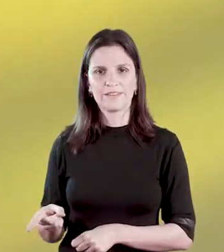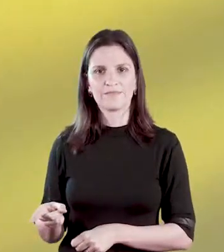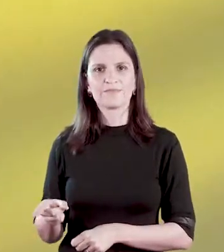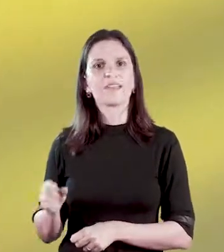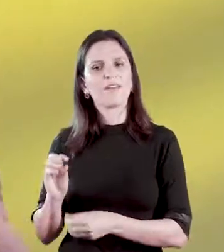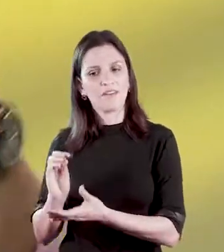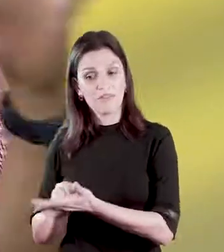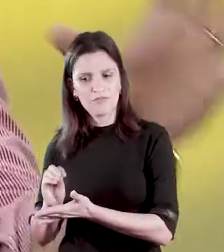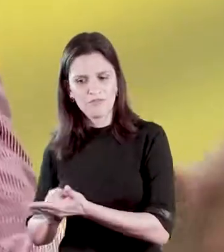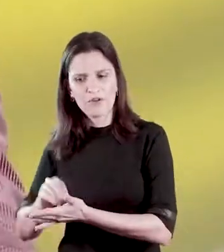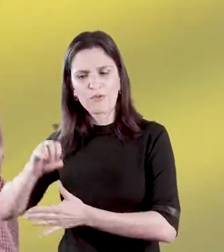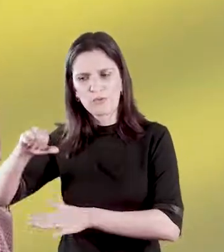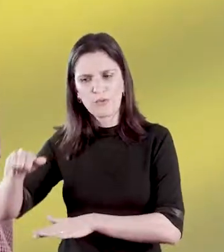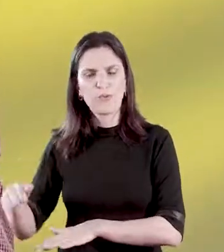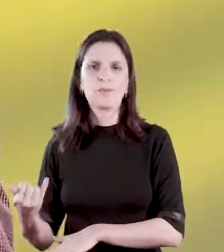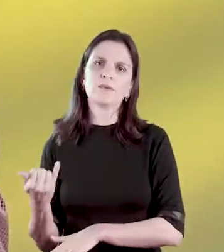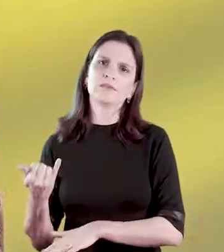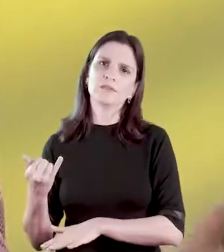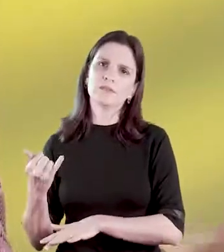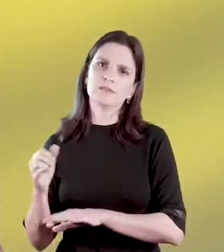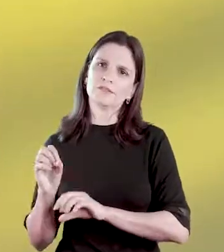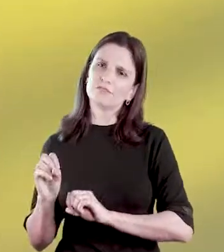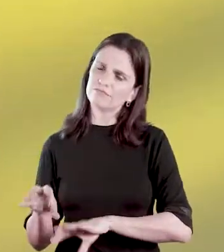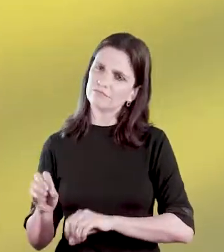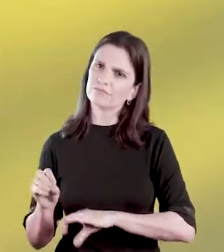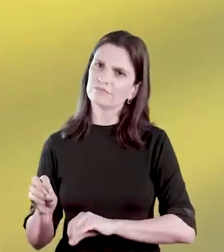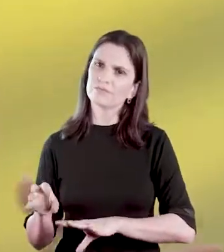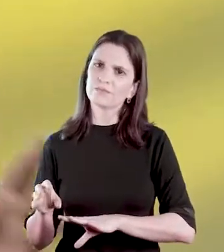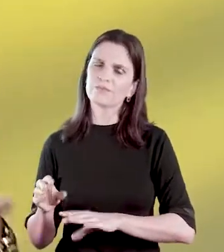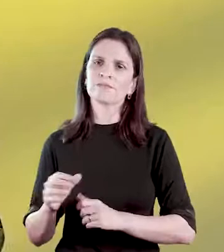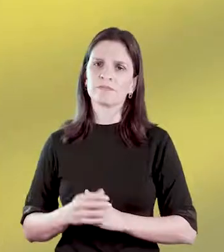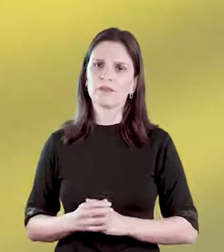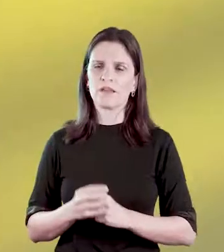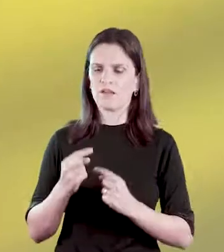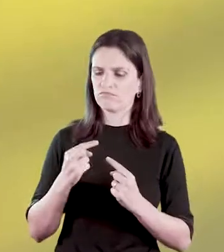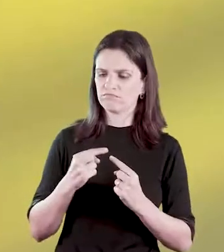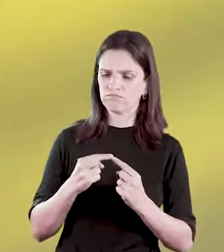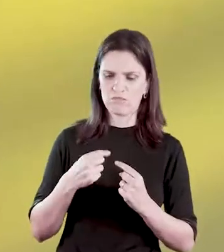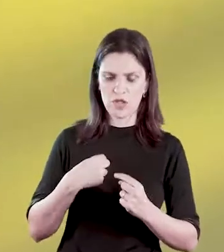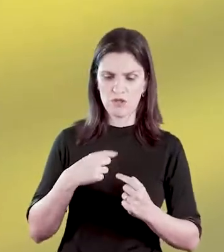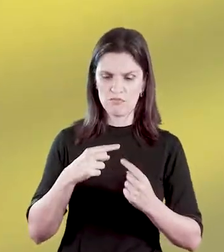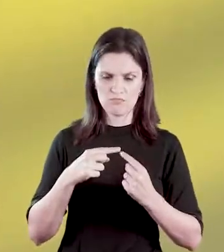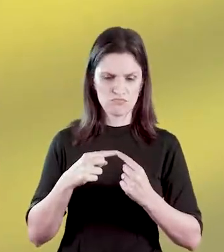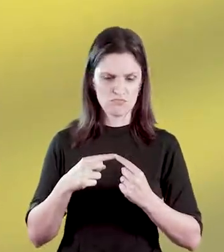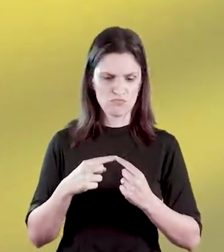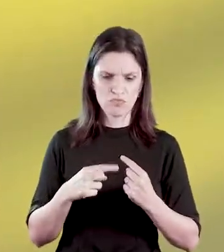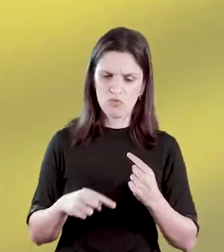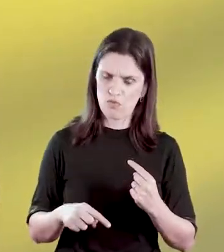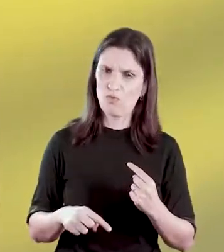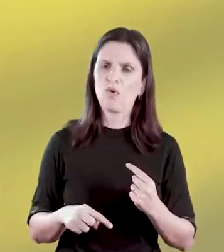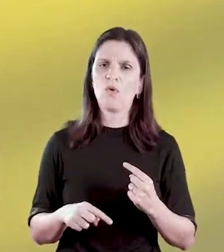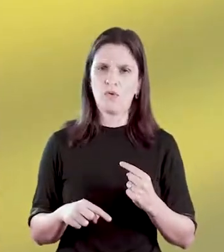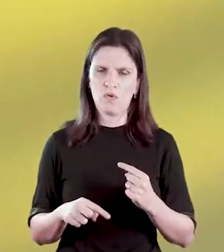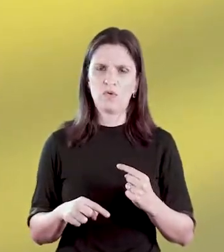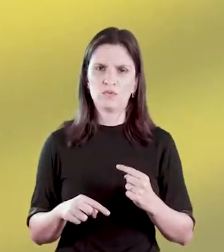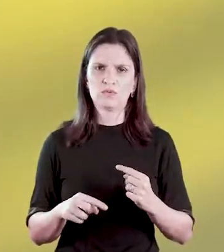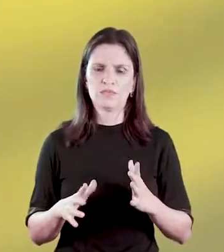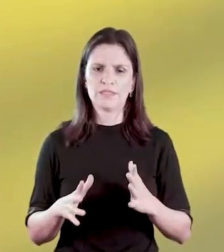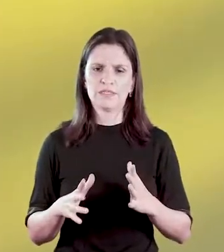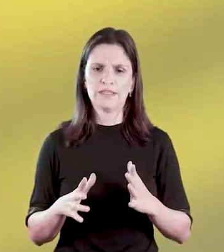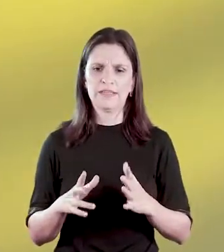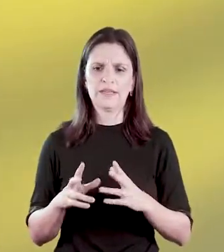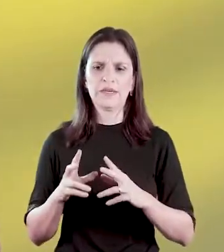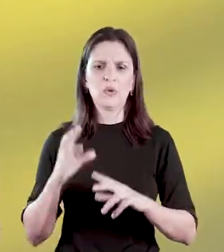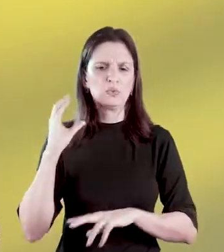que não tiveram oportunidade não que eu sou a favor do clima sou contra eu acho que ninguém tem o direito de ir a vida de ninguém mas